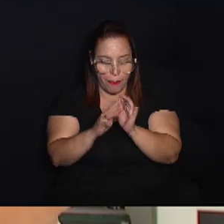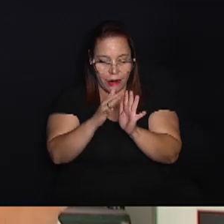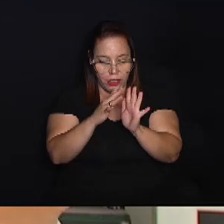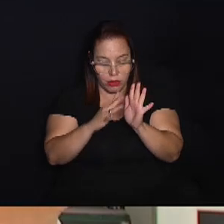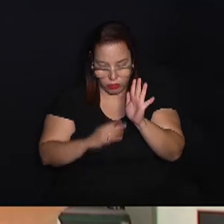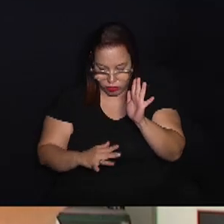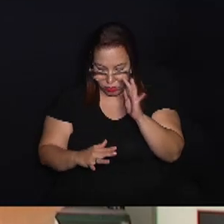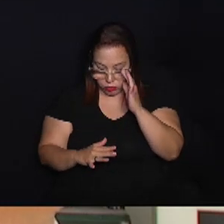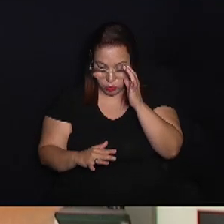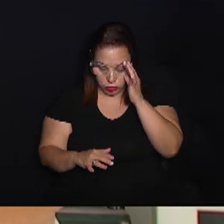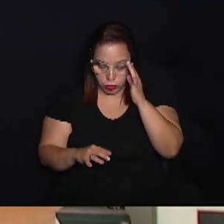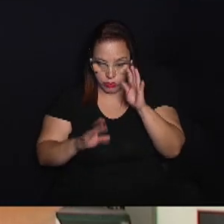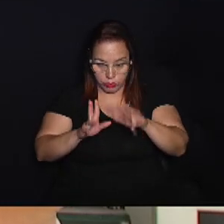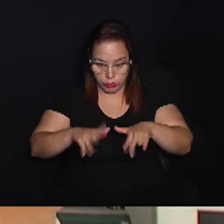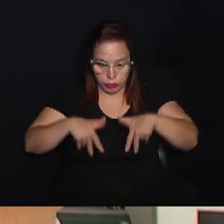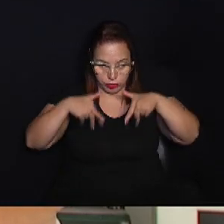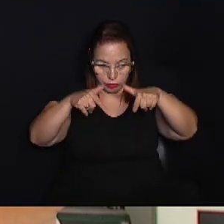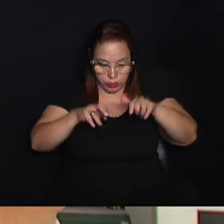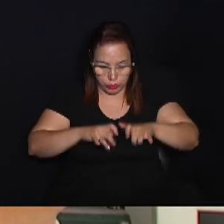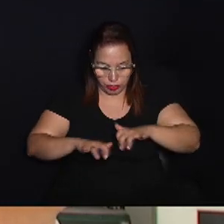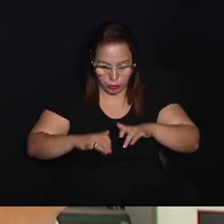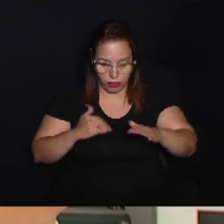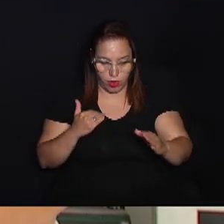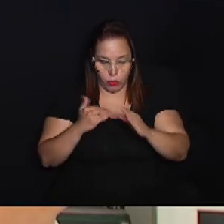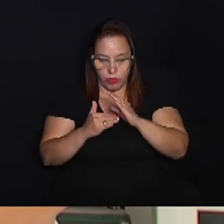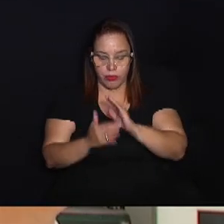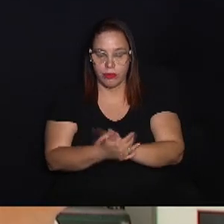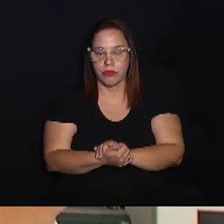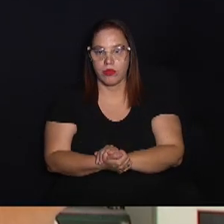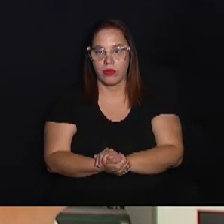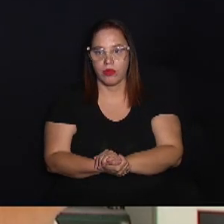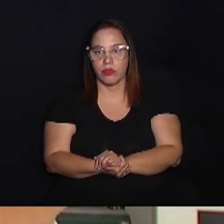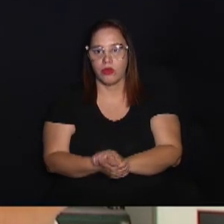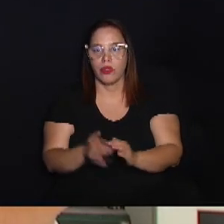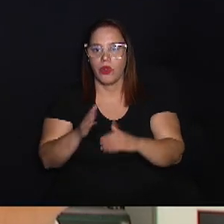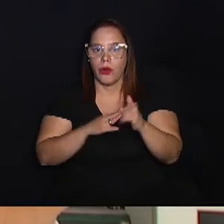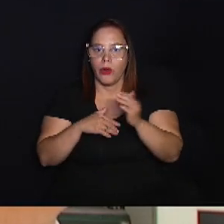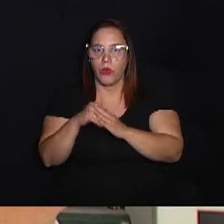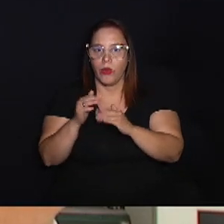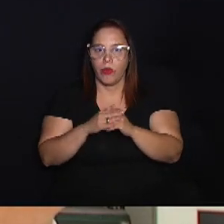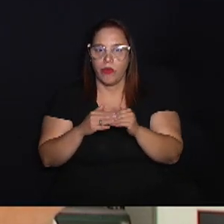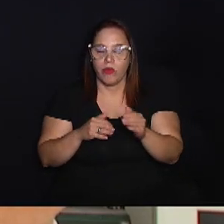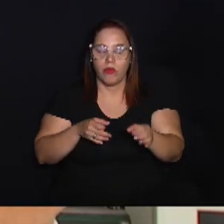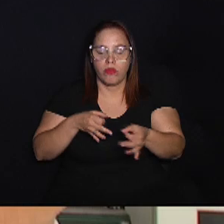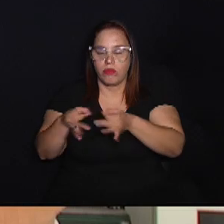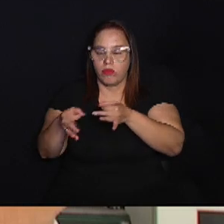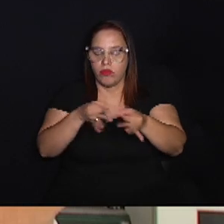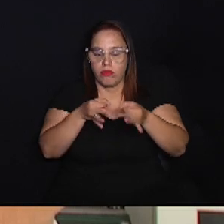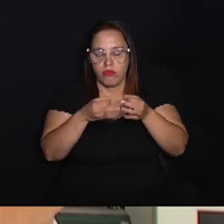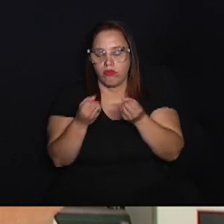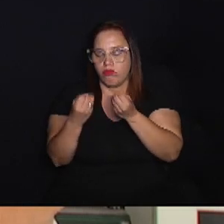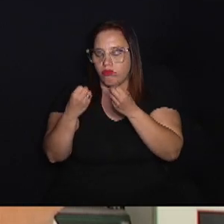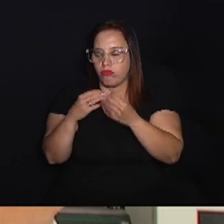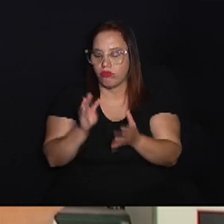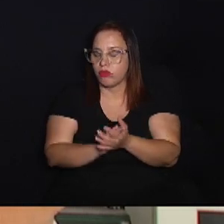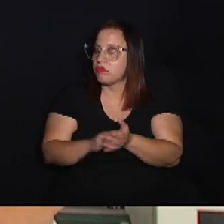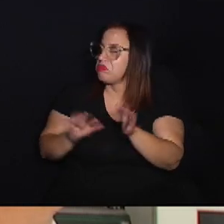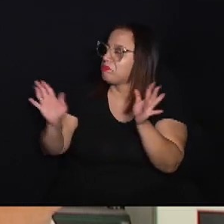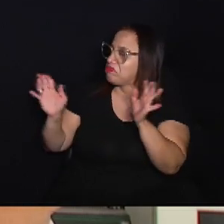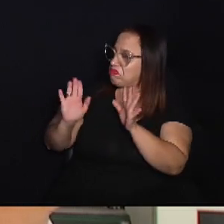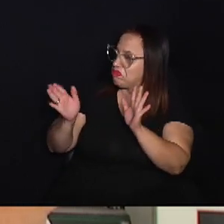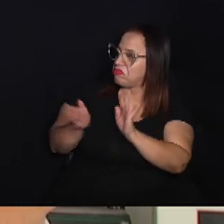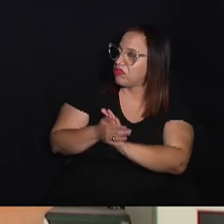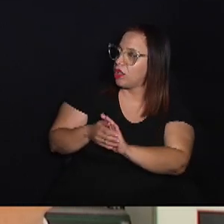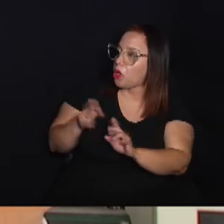planilhas, esse profissional pode entrar. Ou seja, ele atua nesses contextos da organização da informação. Maravilha. E